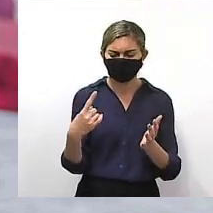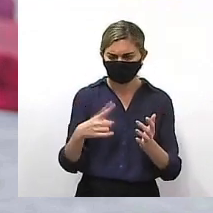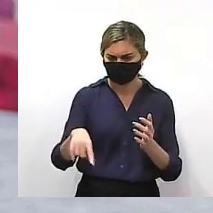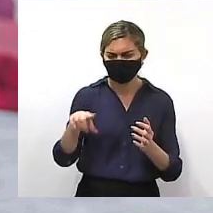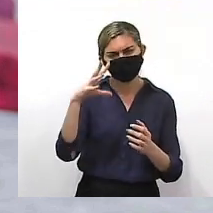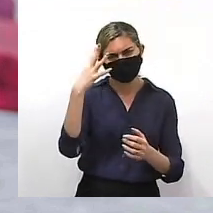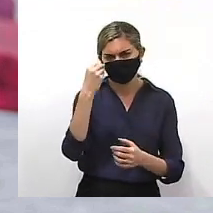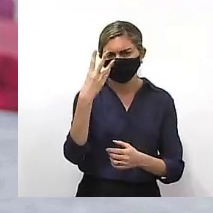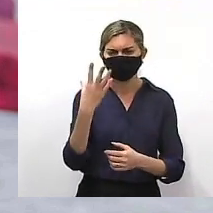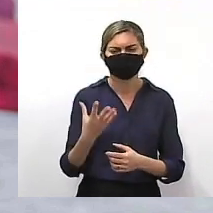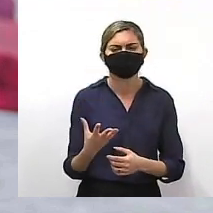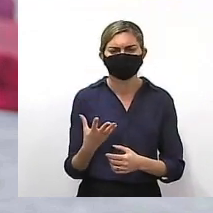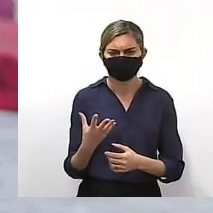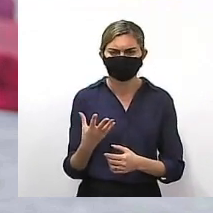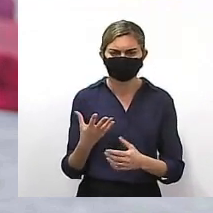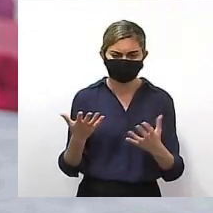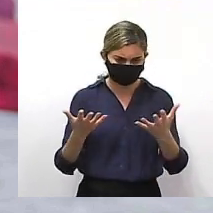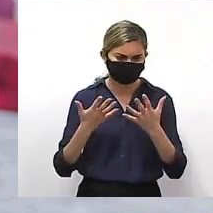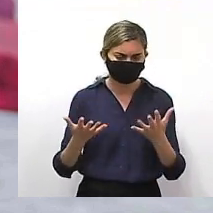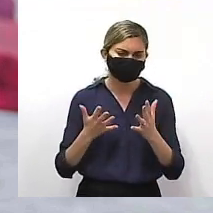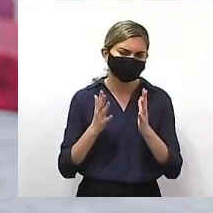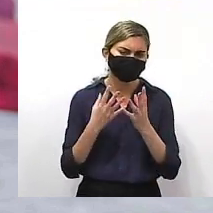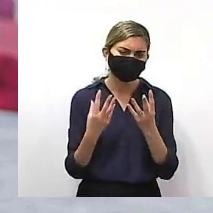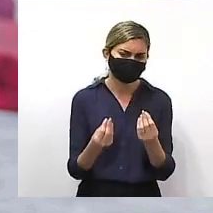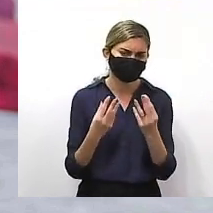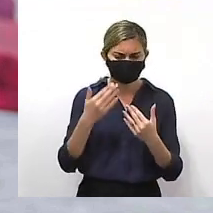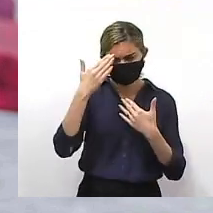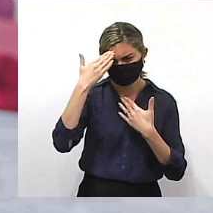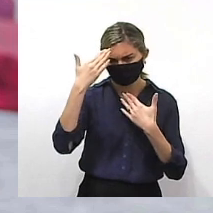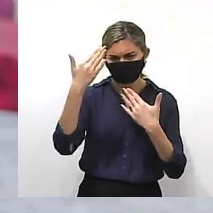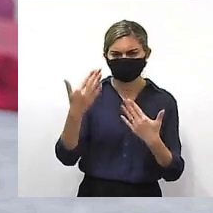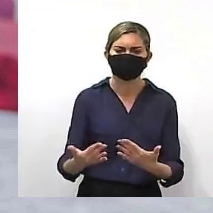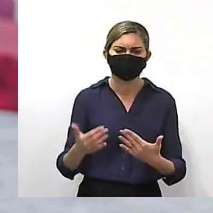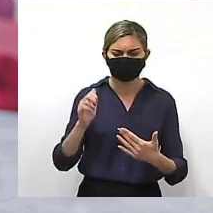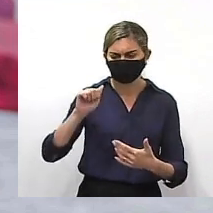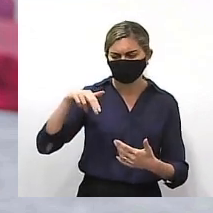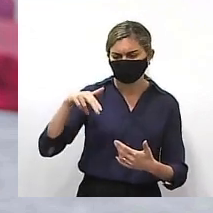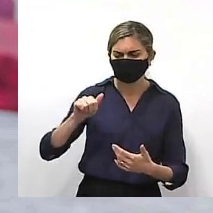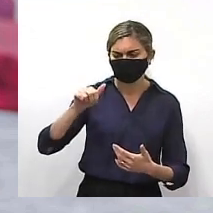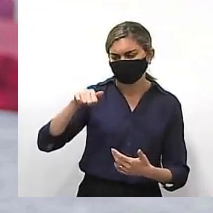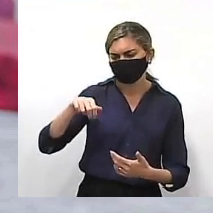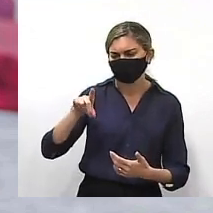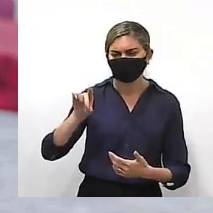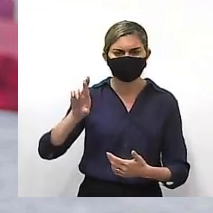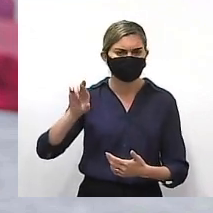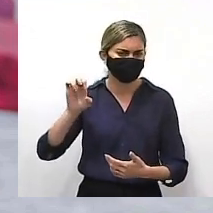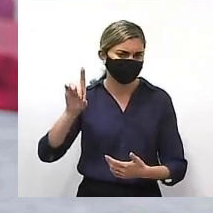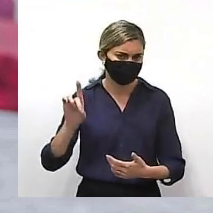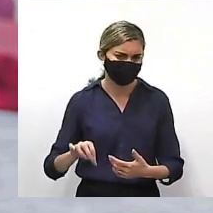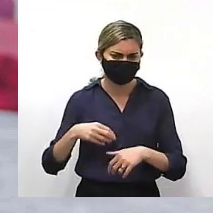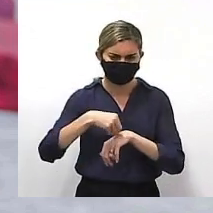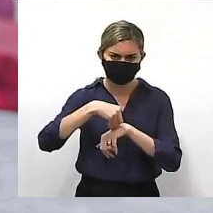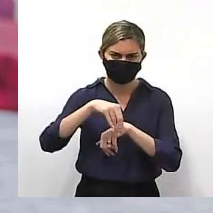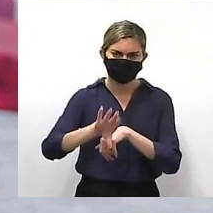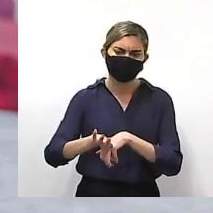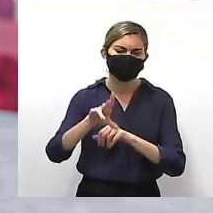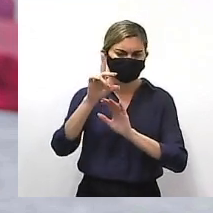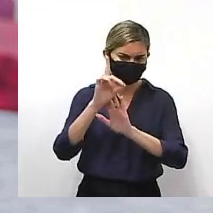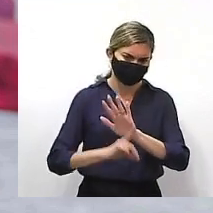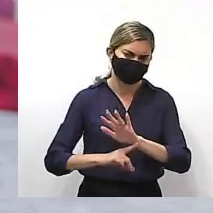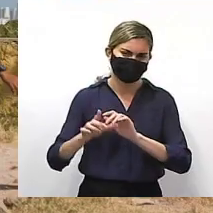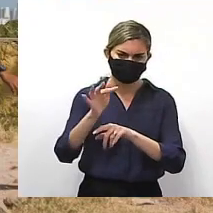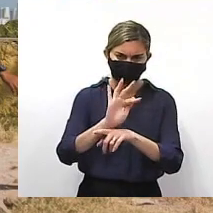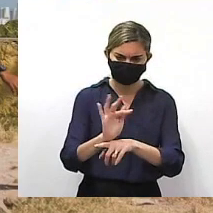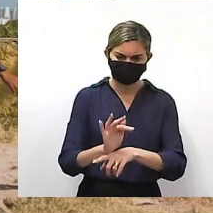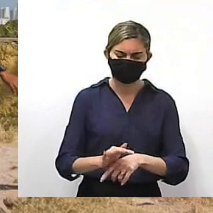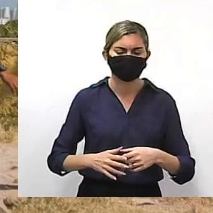essas fotos, não é? Eu queria muito agradecer a Ana Andrade por ter disponibilizado os direitos do